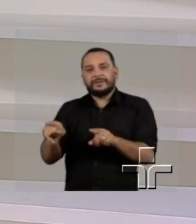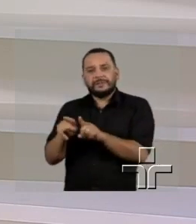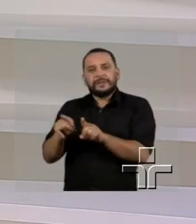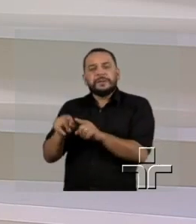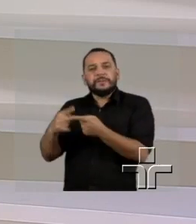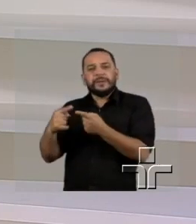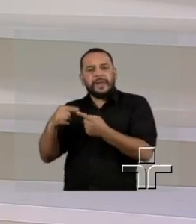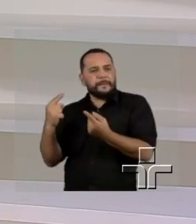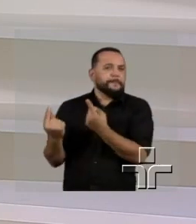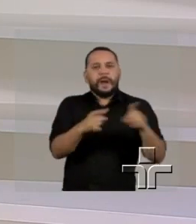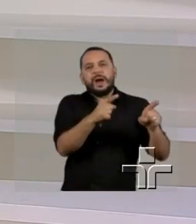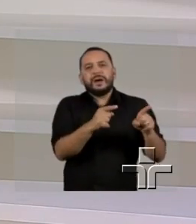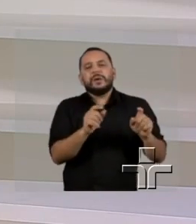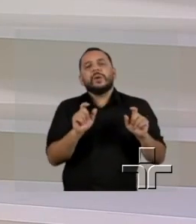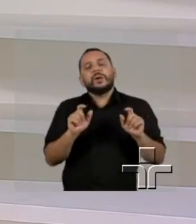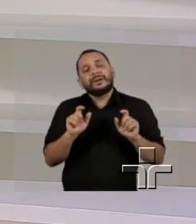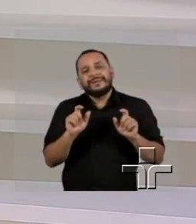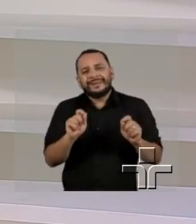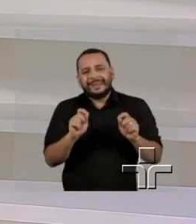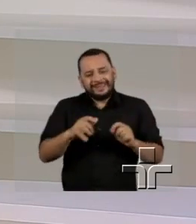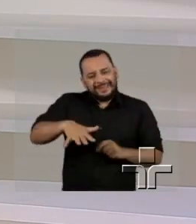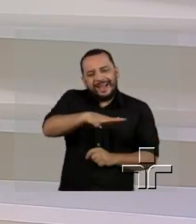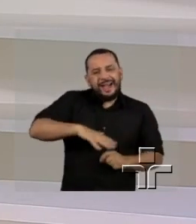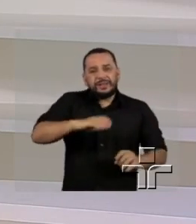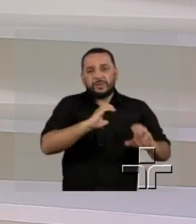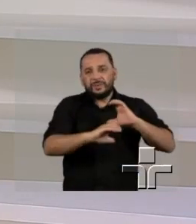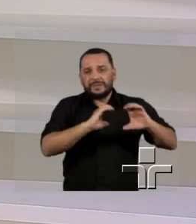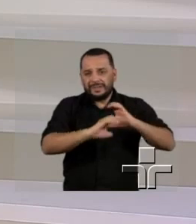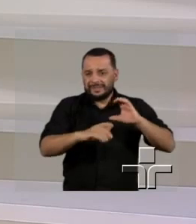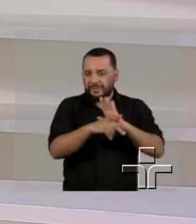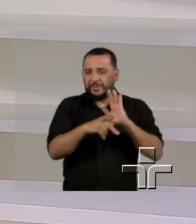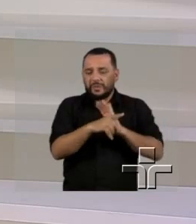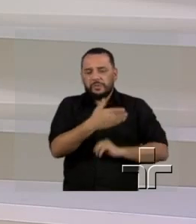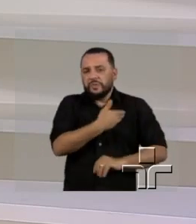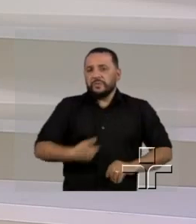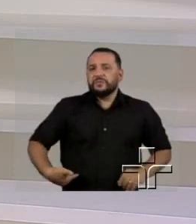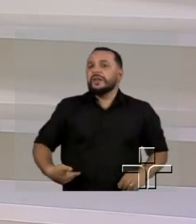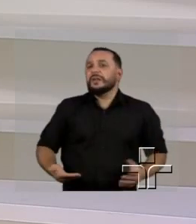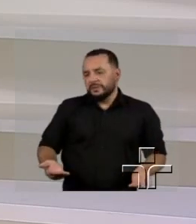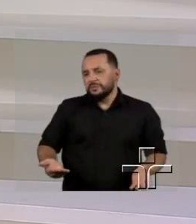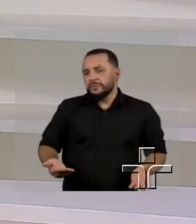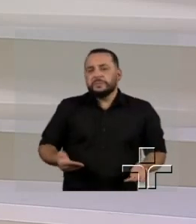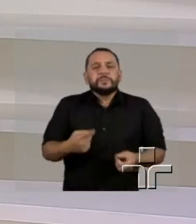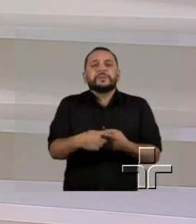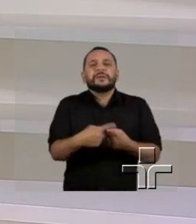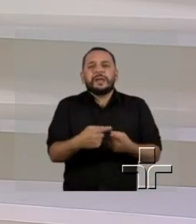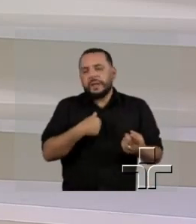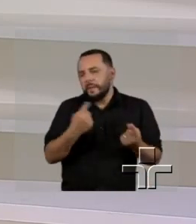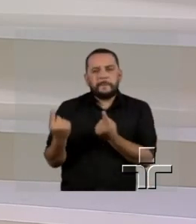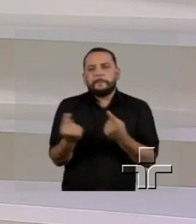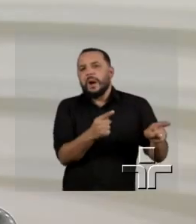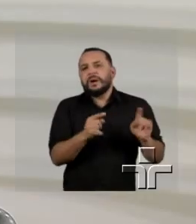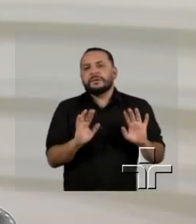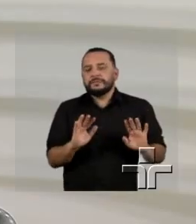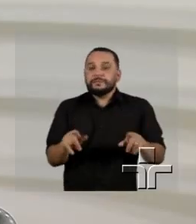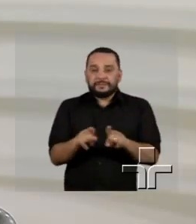acho que tem chance de fazer um grande governo. General, há uma velha